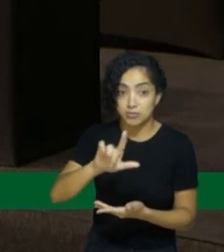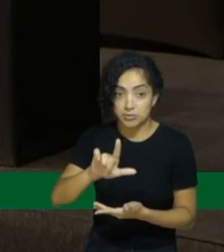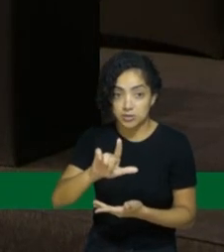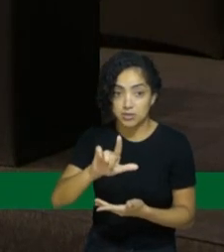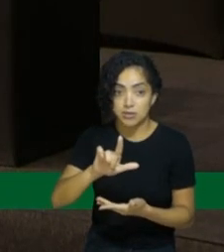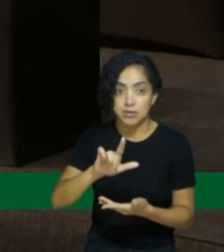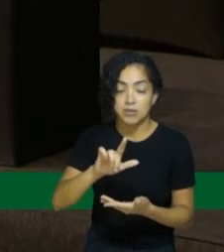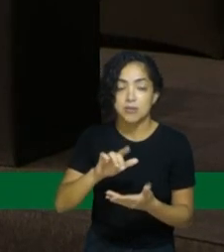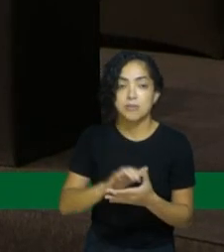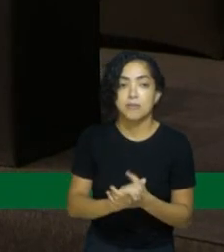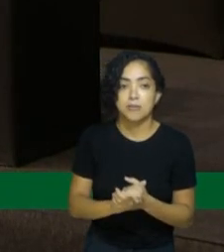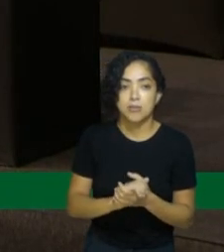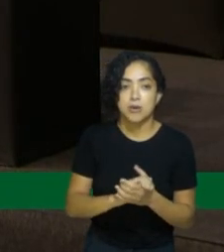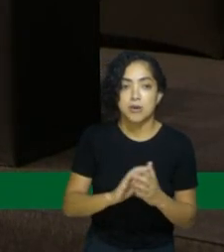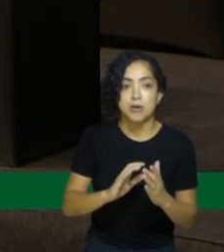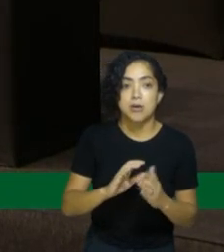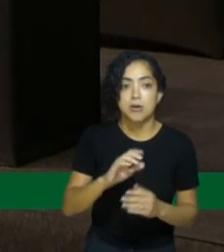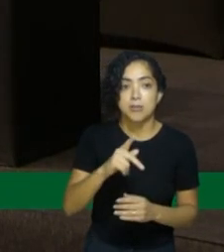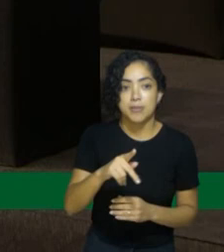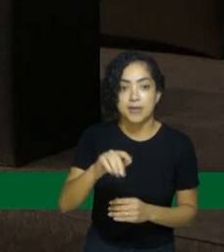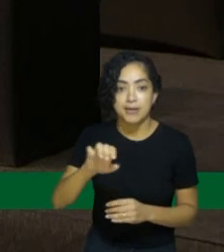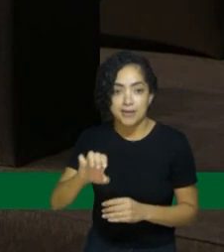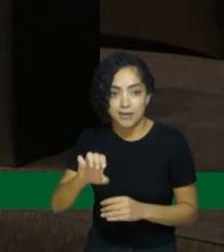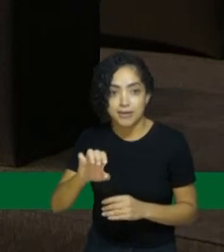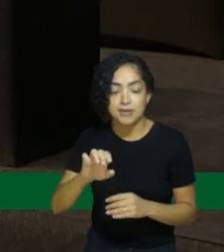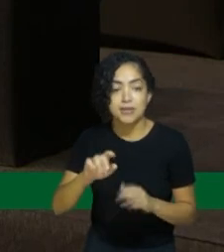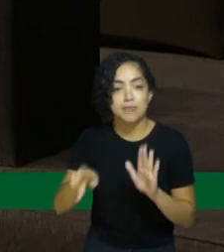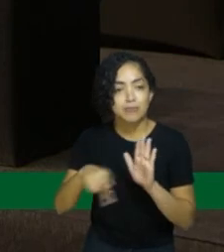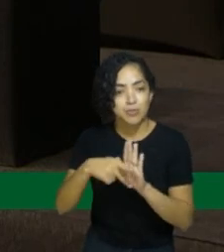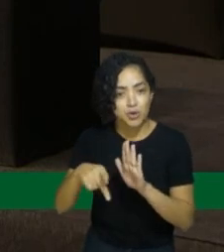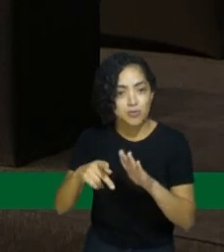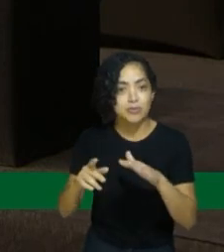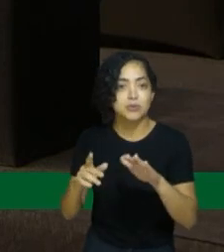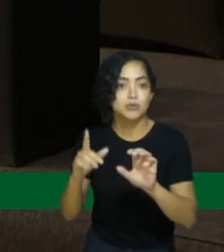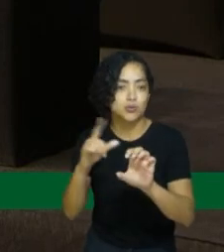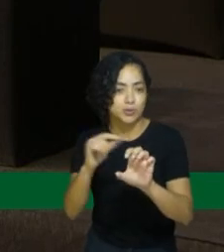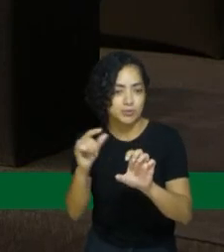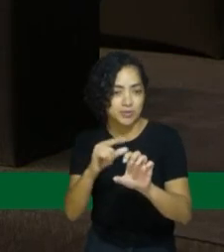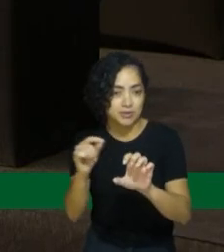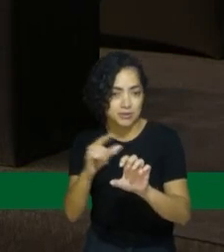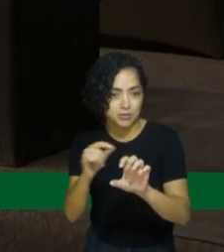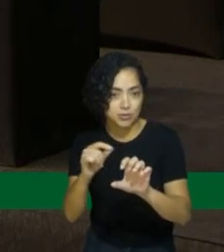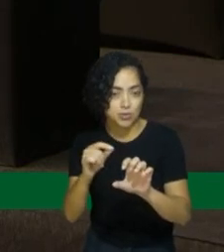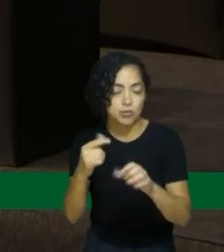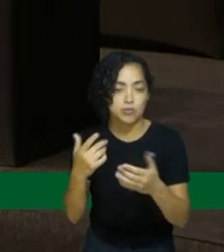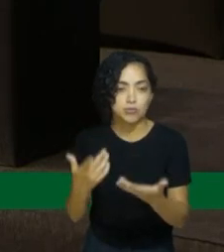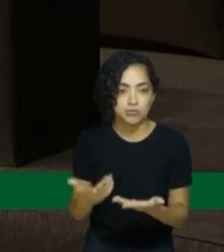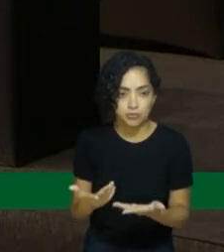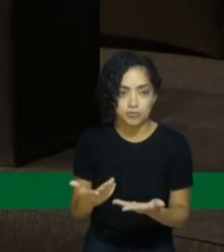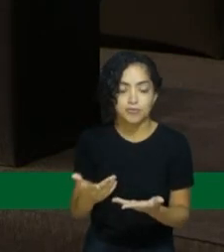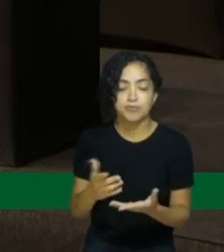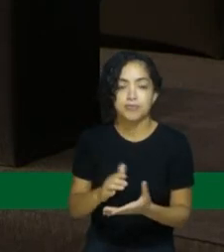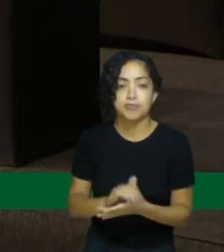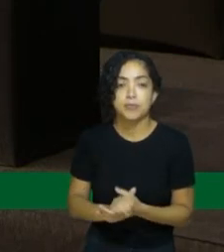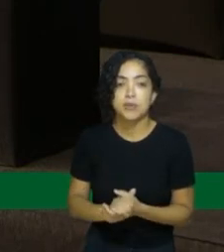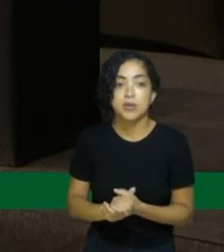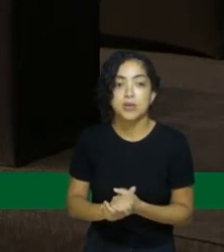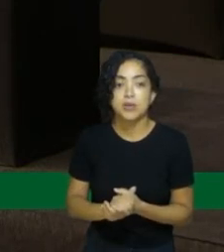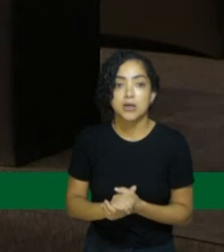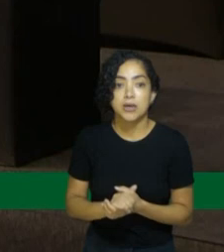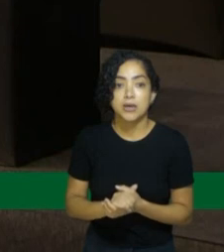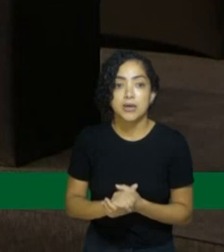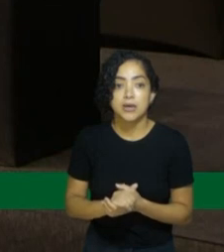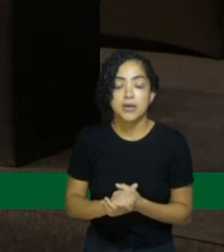o pe partido do Empreendedor nós não temos cor partidária Até porque estatutariamente não podemos